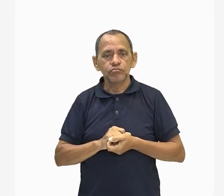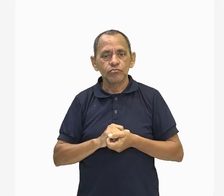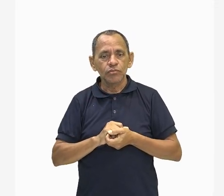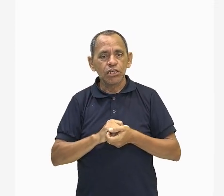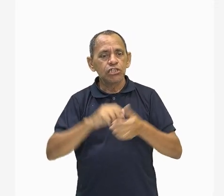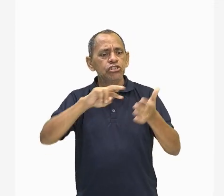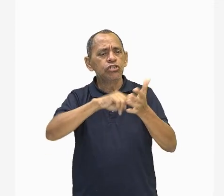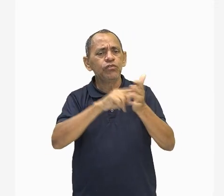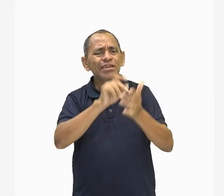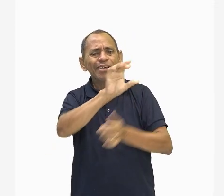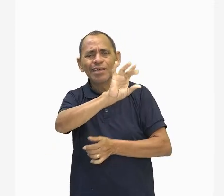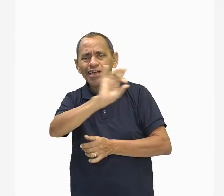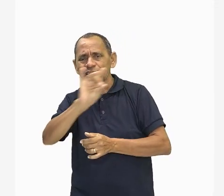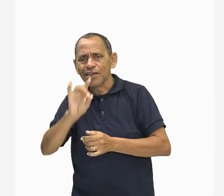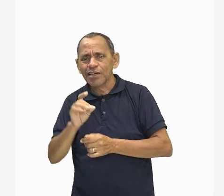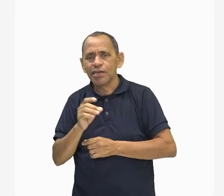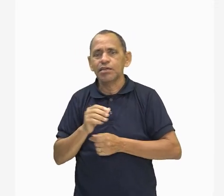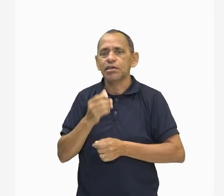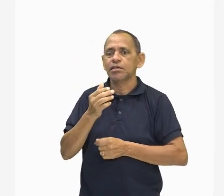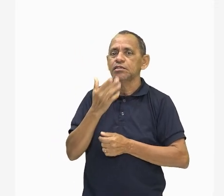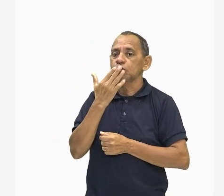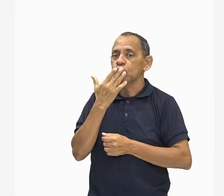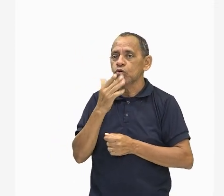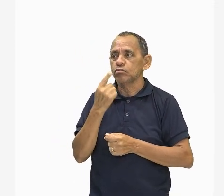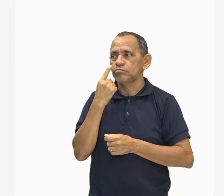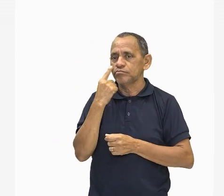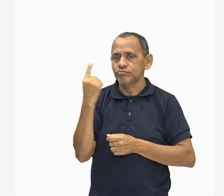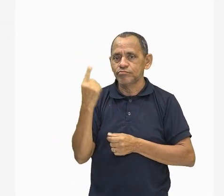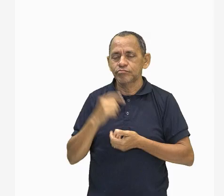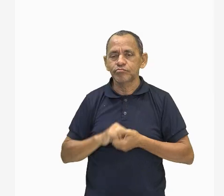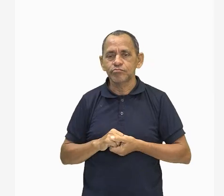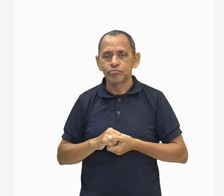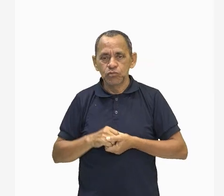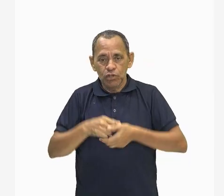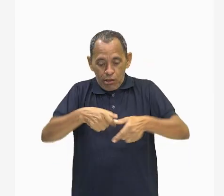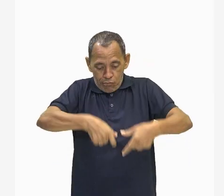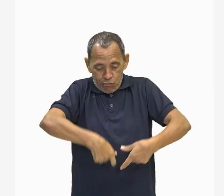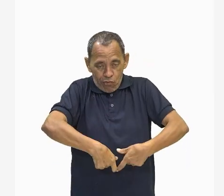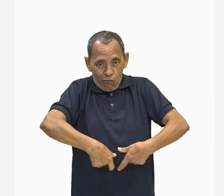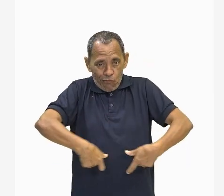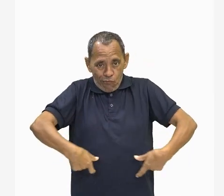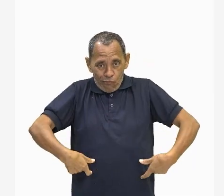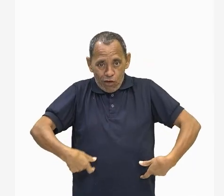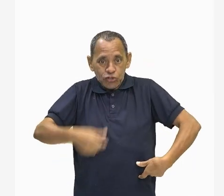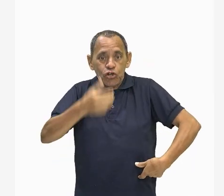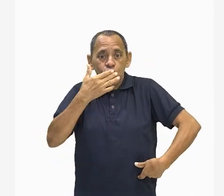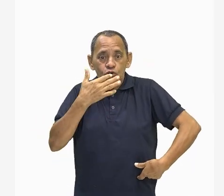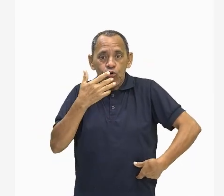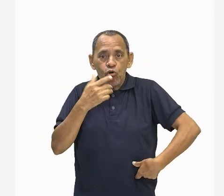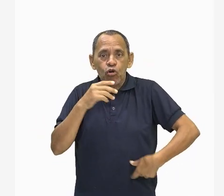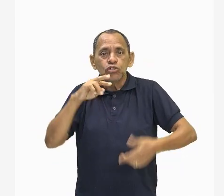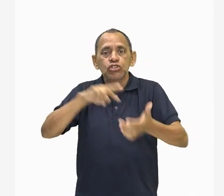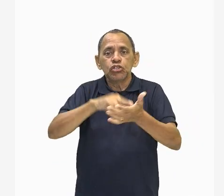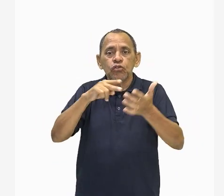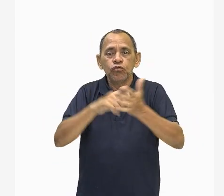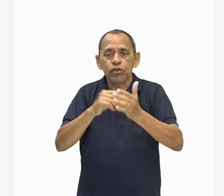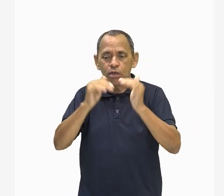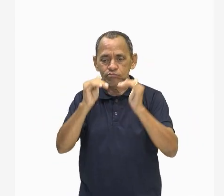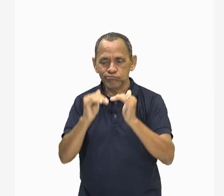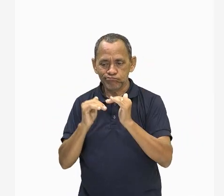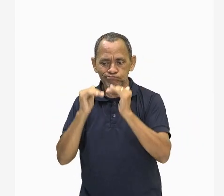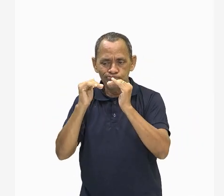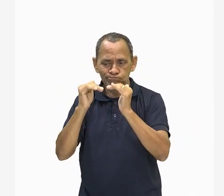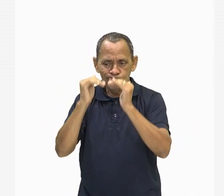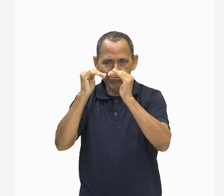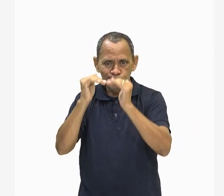Então, as cores, né, das faixas do karatê significam o quê? Graduações, né? É a